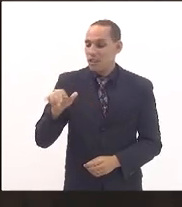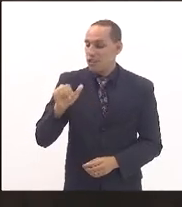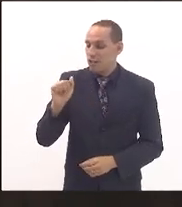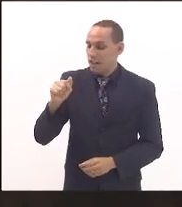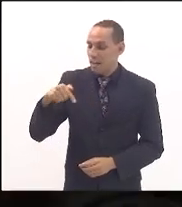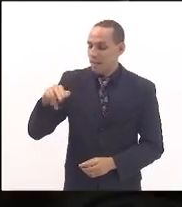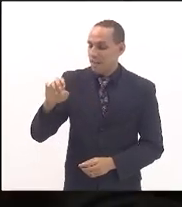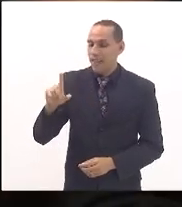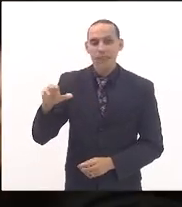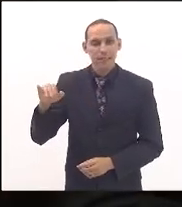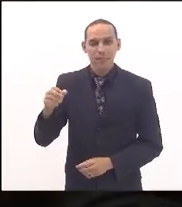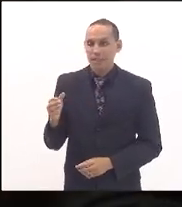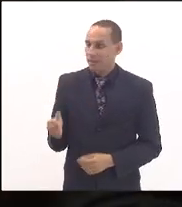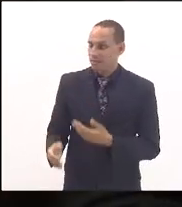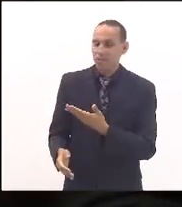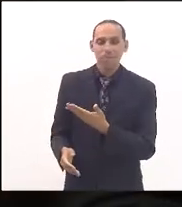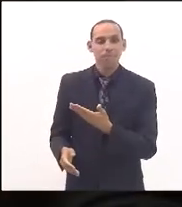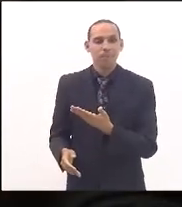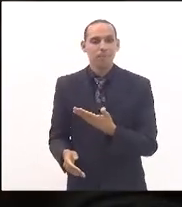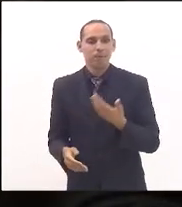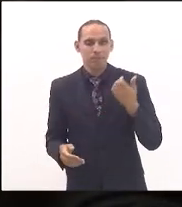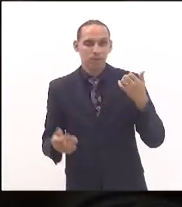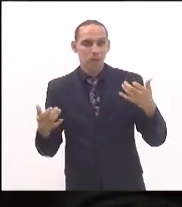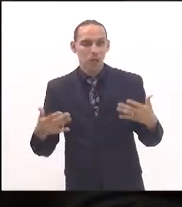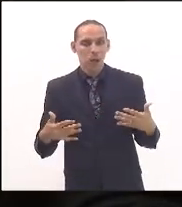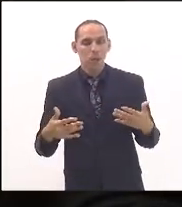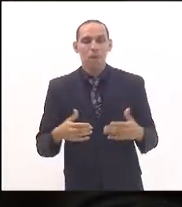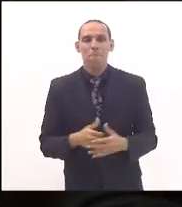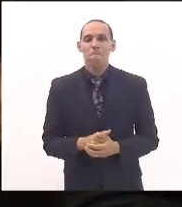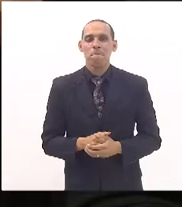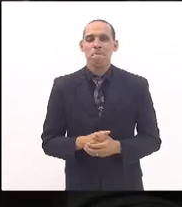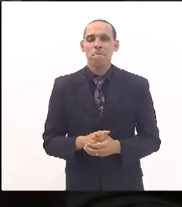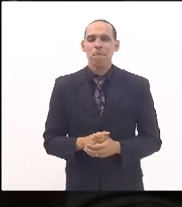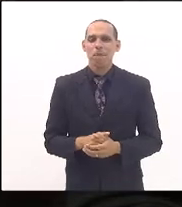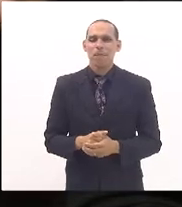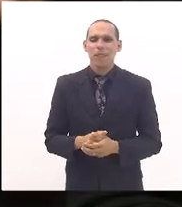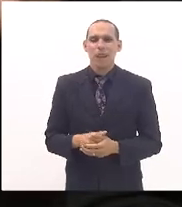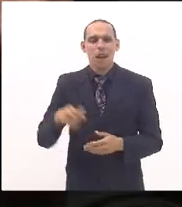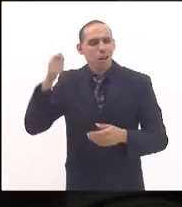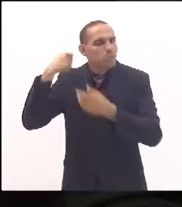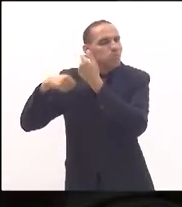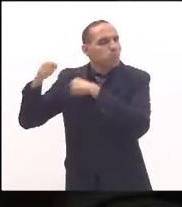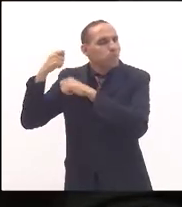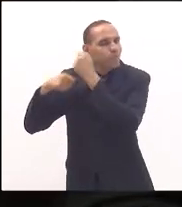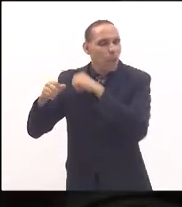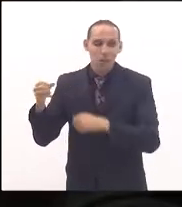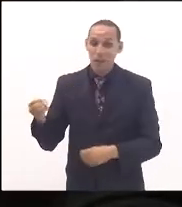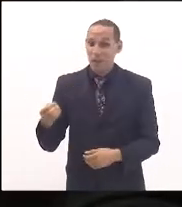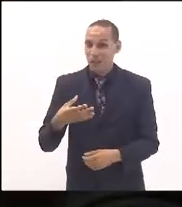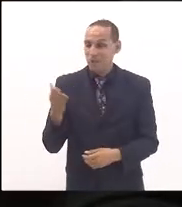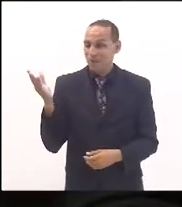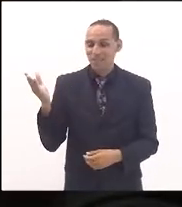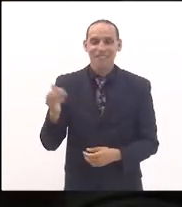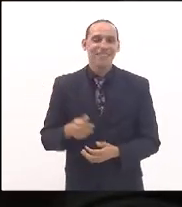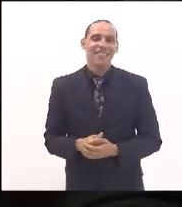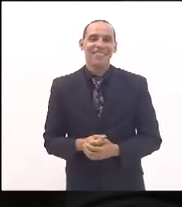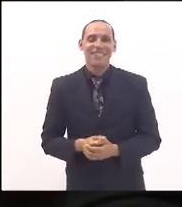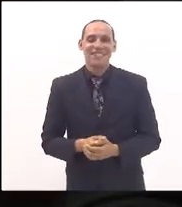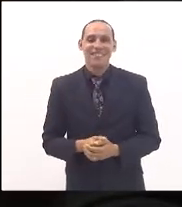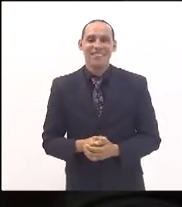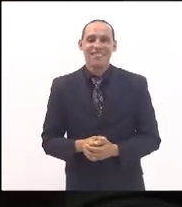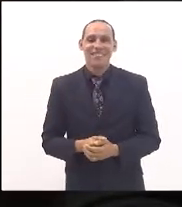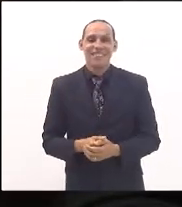Jaqueline que tá aqui a minha esquerda com novo penteado que